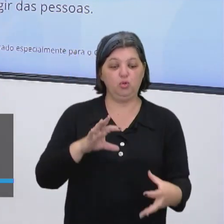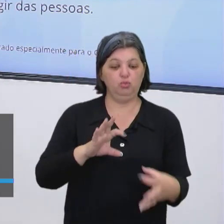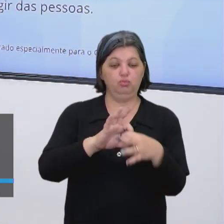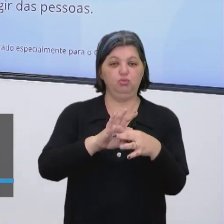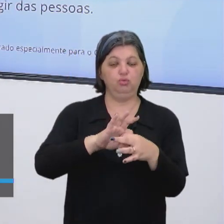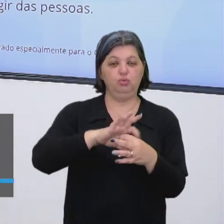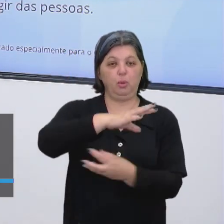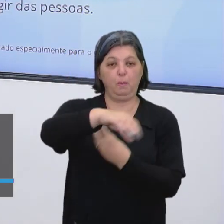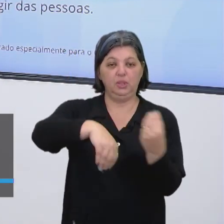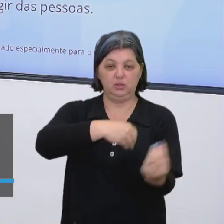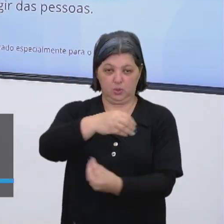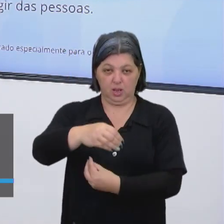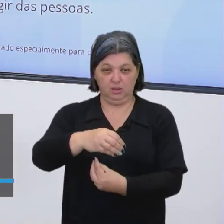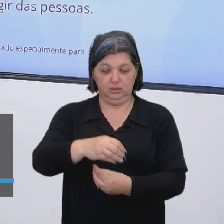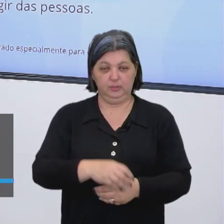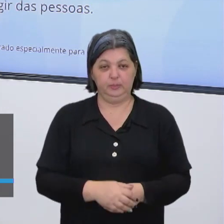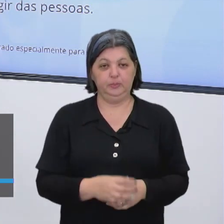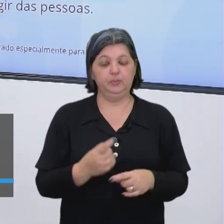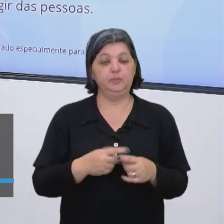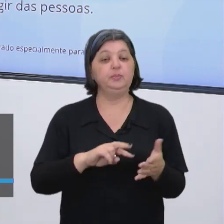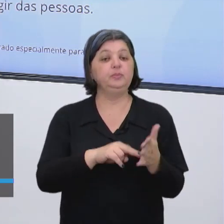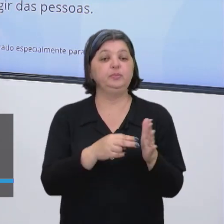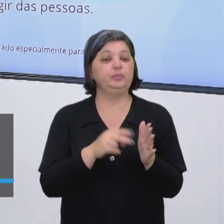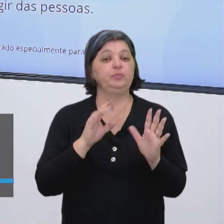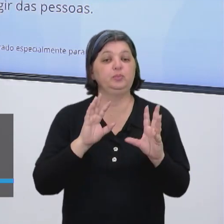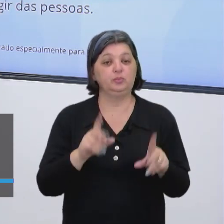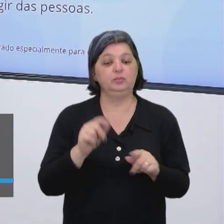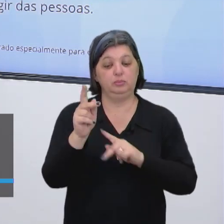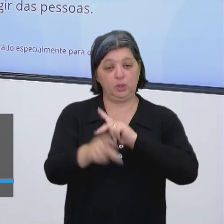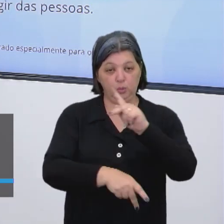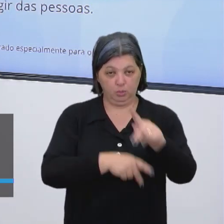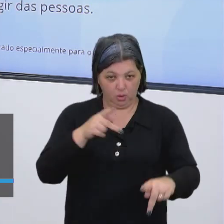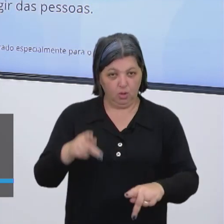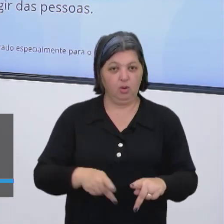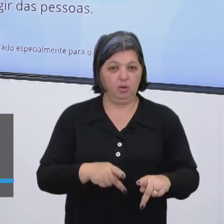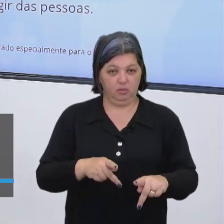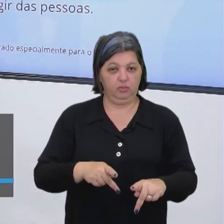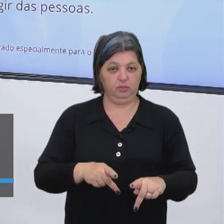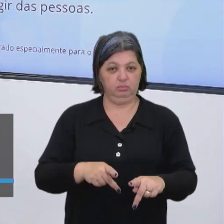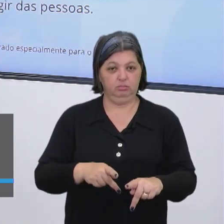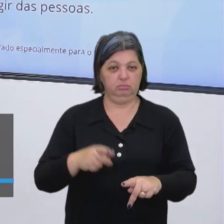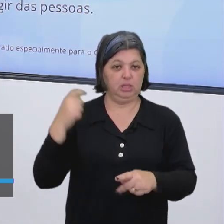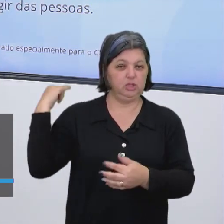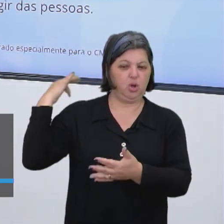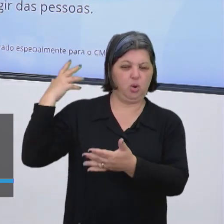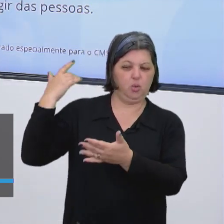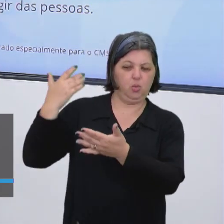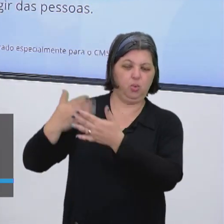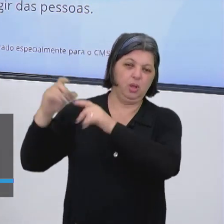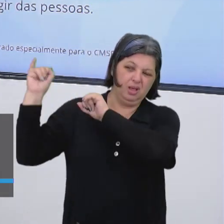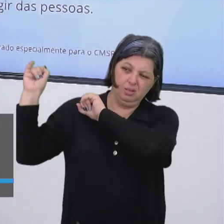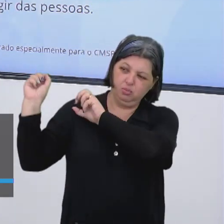misturado, né, é porque todas essas pessoas, todos esses povos que vieram para cá ao longo da nossa história,